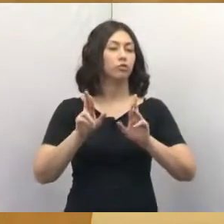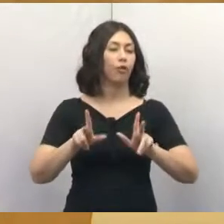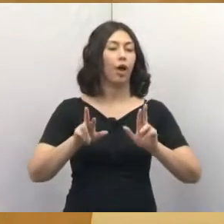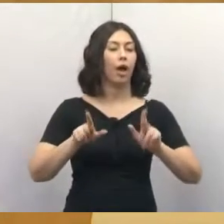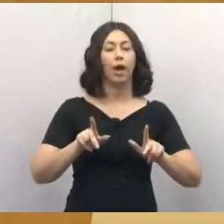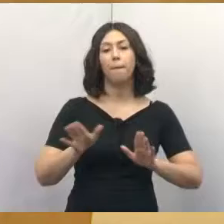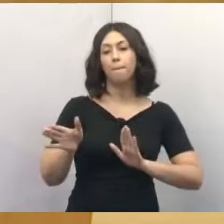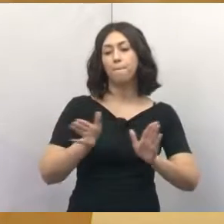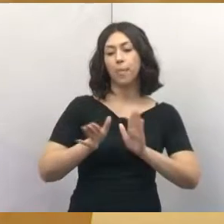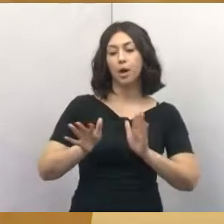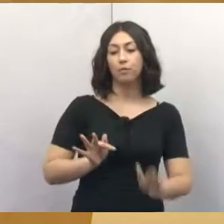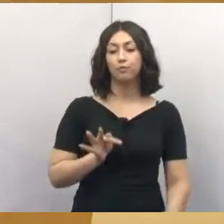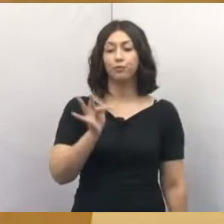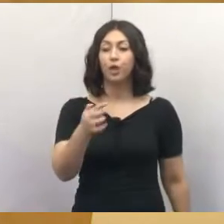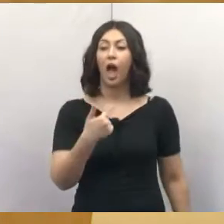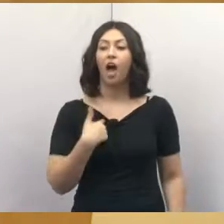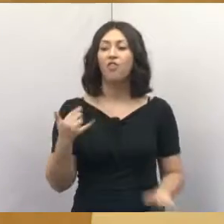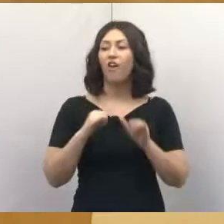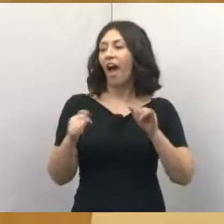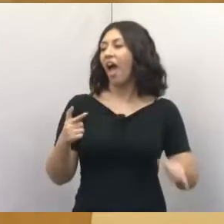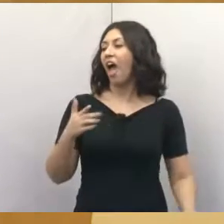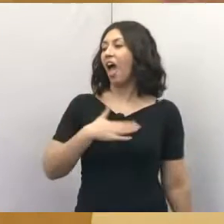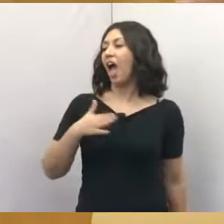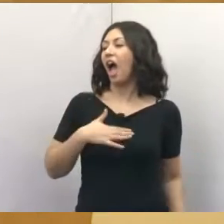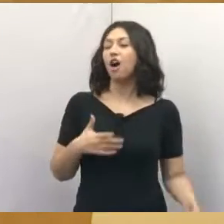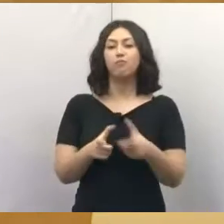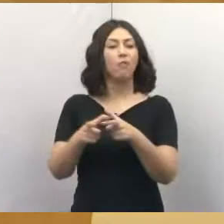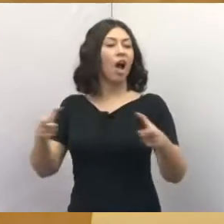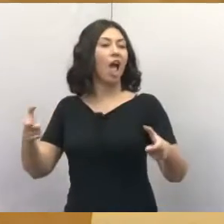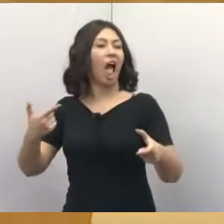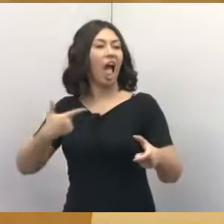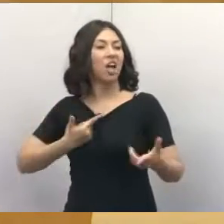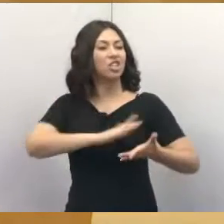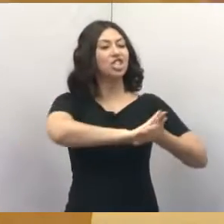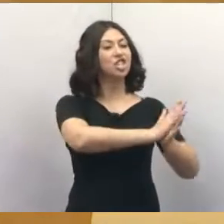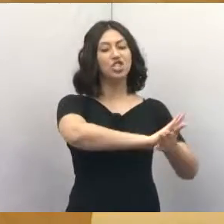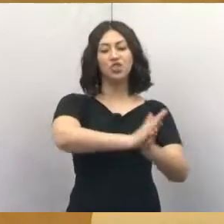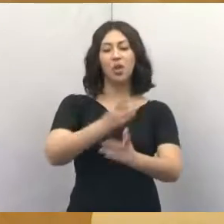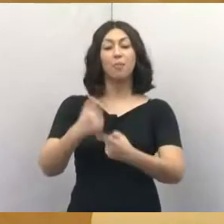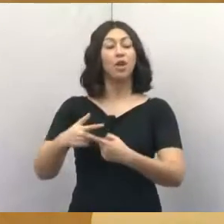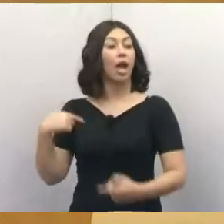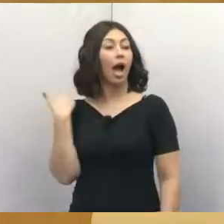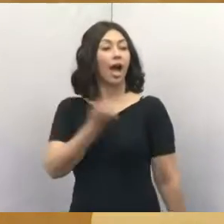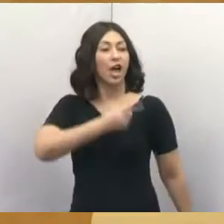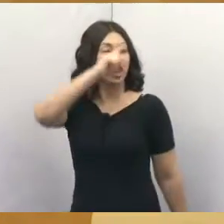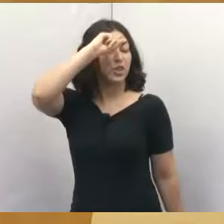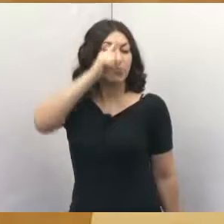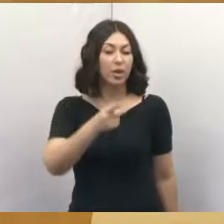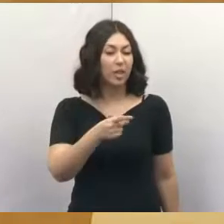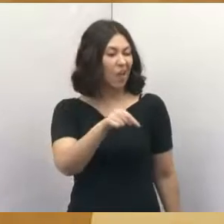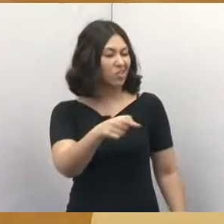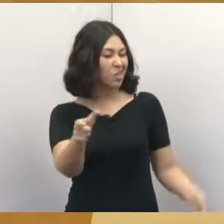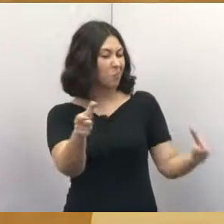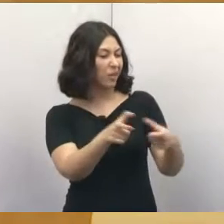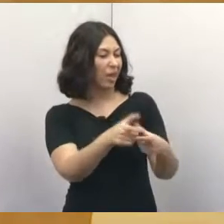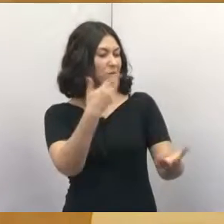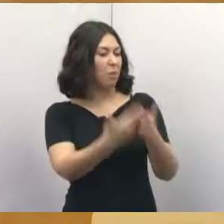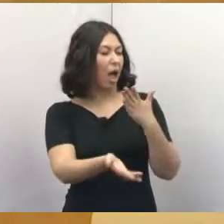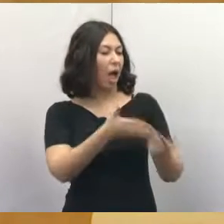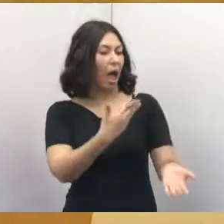outra, né, outro governo, dizer eu tenho a maioria, eu vou passar o trator, porque a maioria é que manda. As minorias não